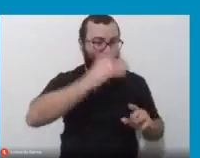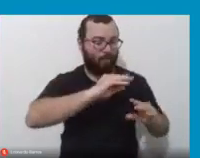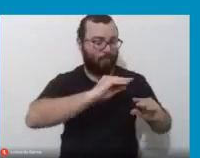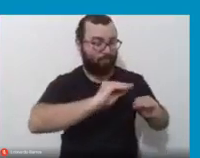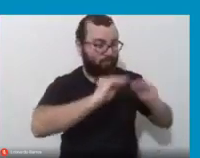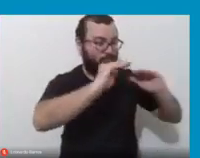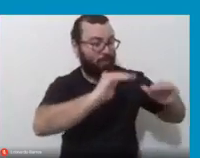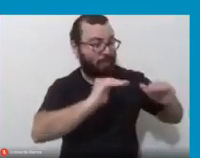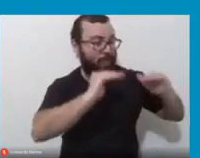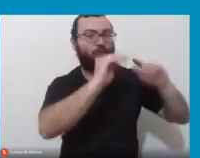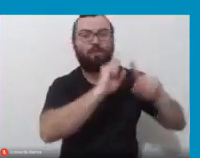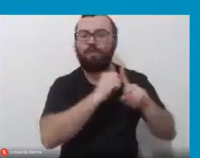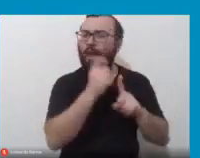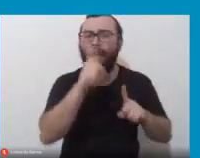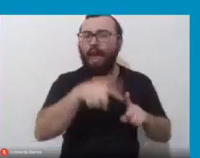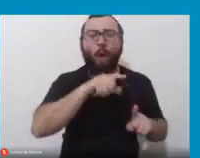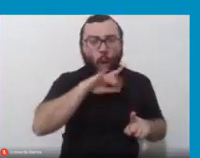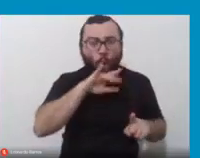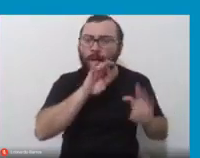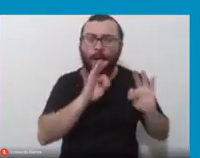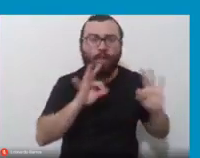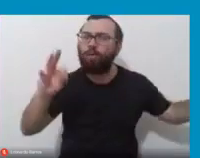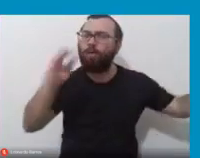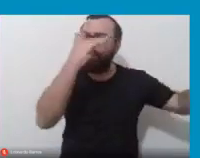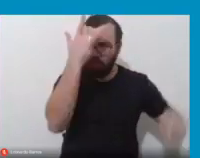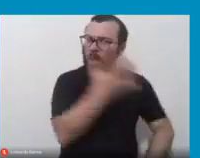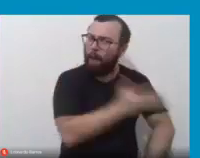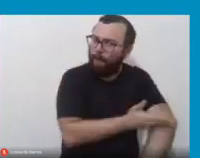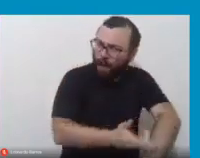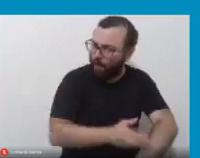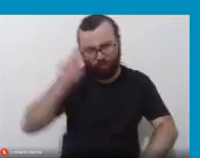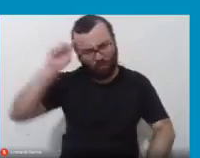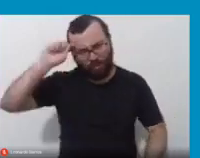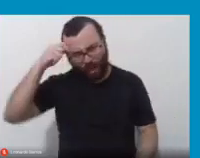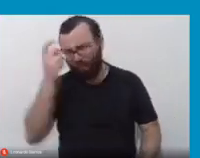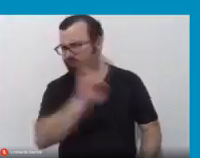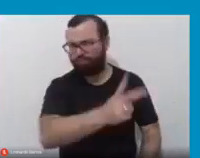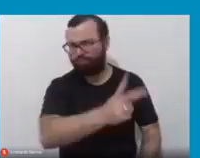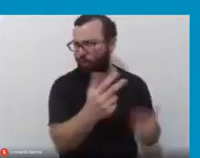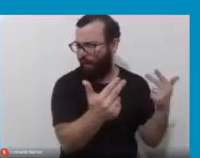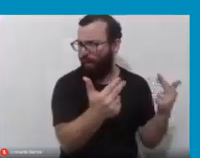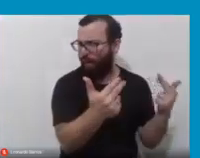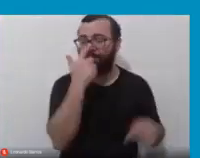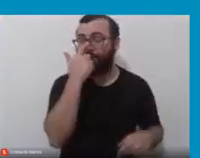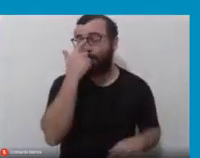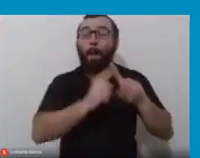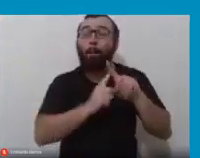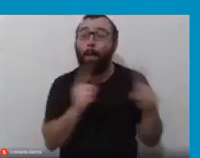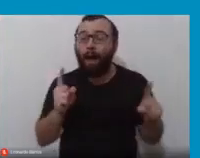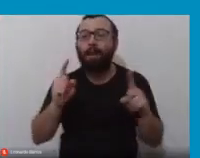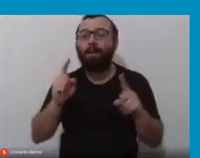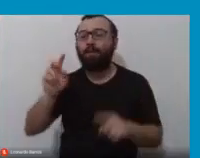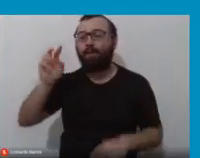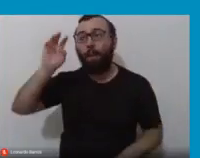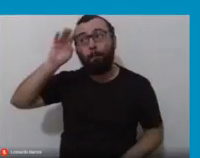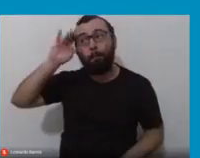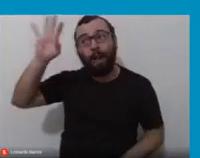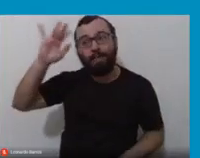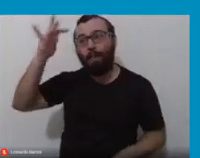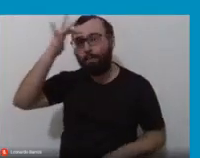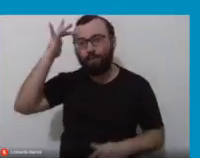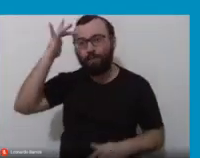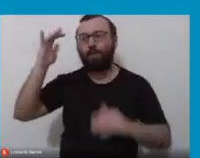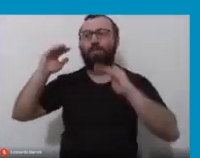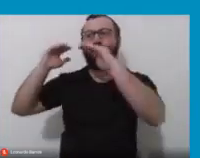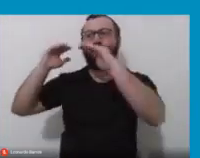para todos, brancos e negros. No entanto, quando você pensa nas pessoas que estão um pouco acima na